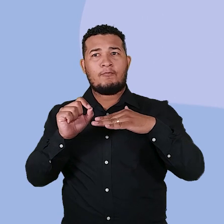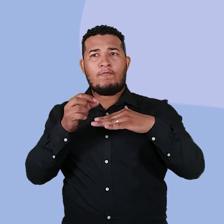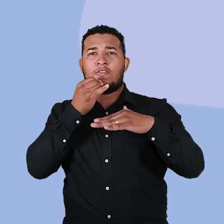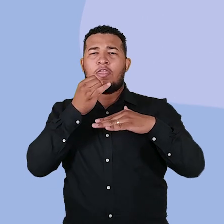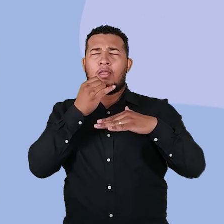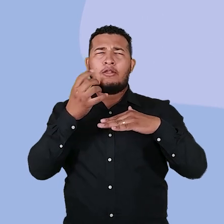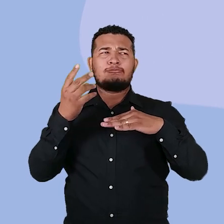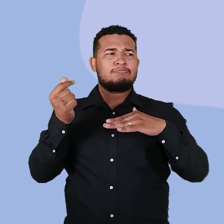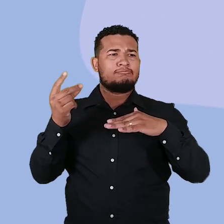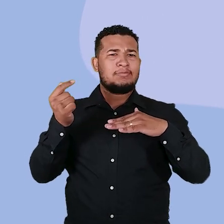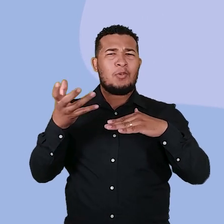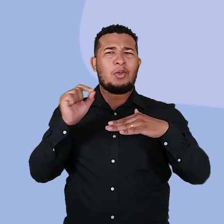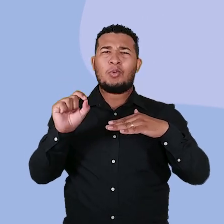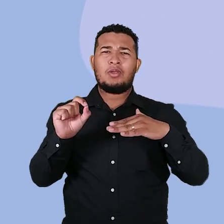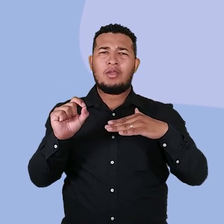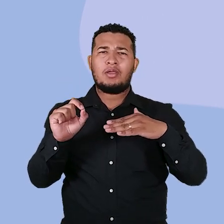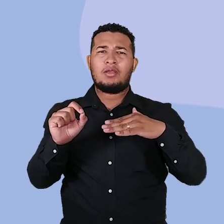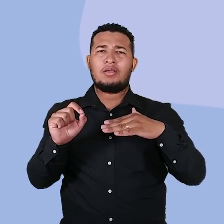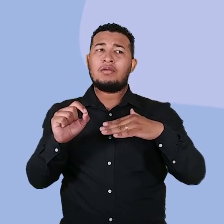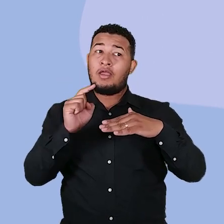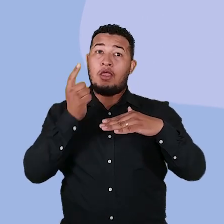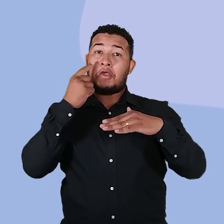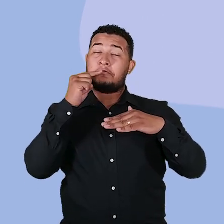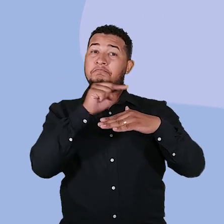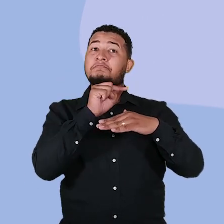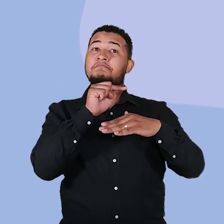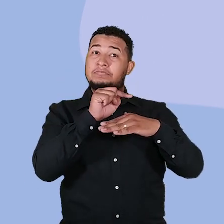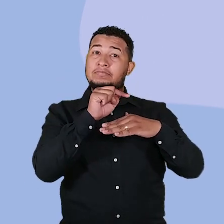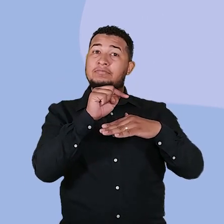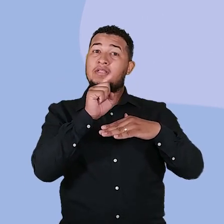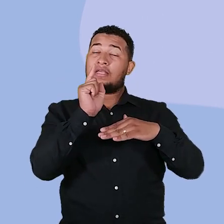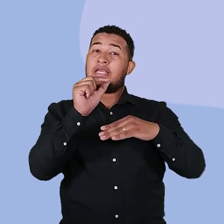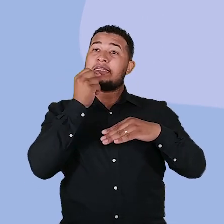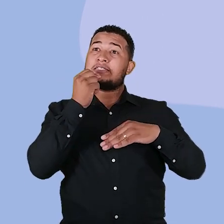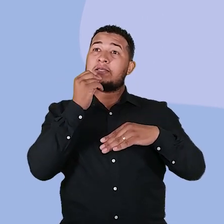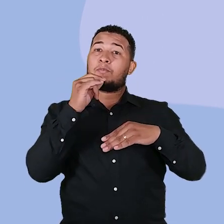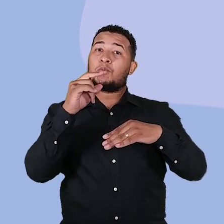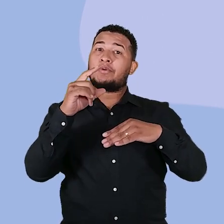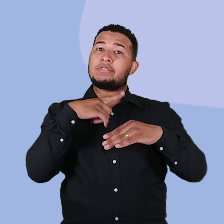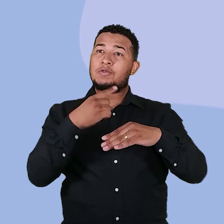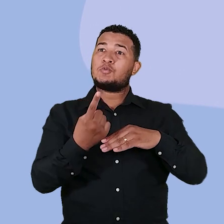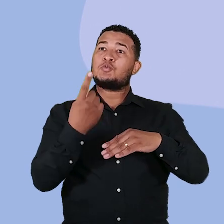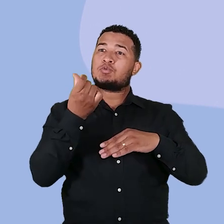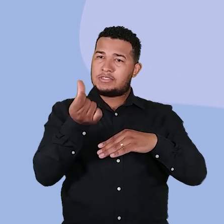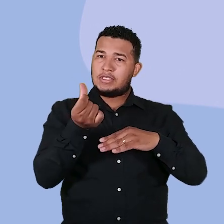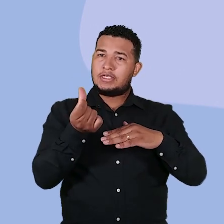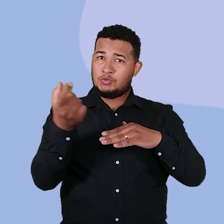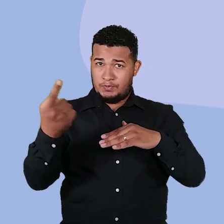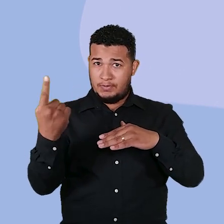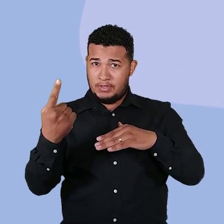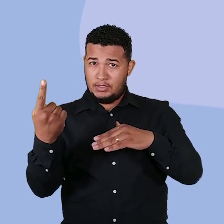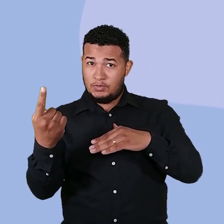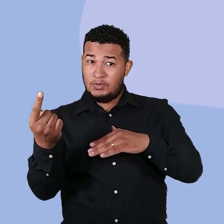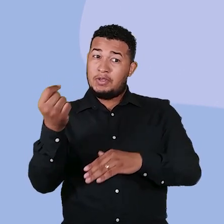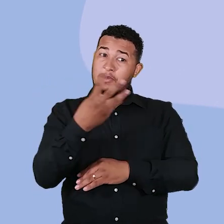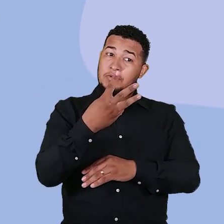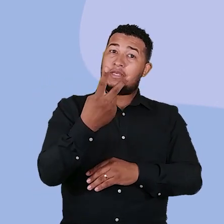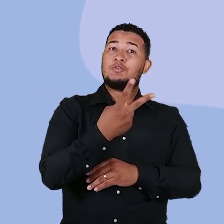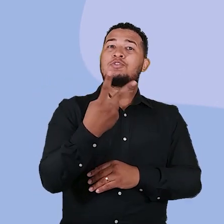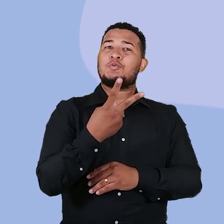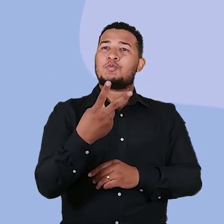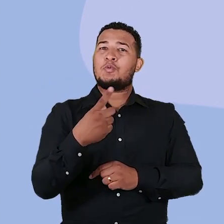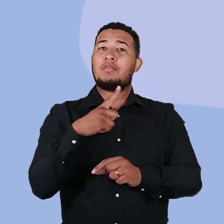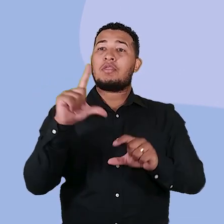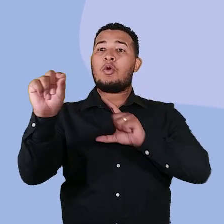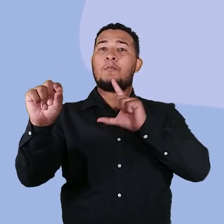interessa é que eu tô querendo mesmo eu tô querendo aquilo ali ó que ocorra os seis o primeiro